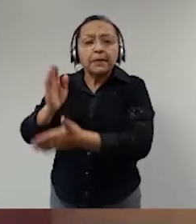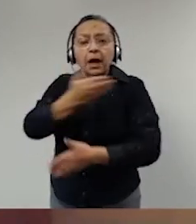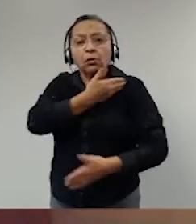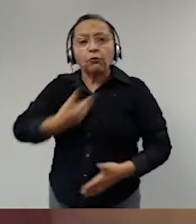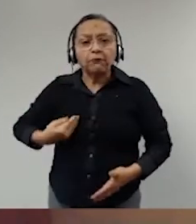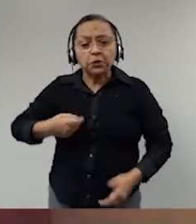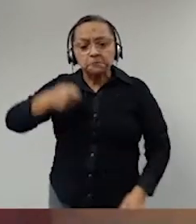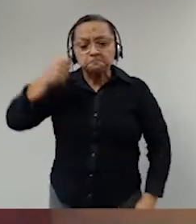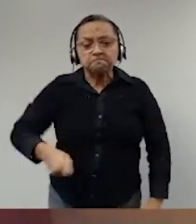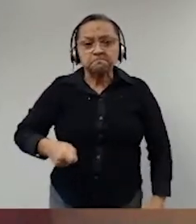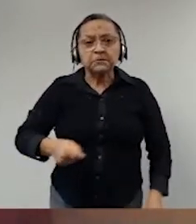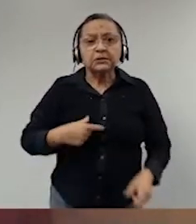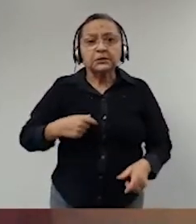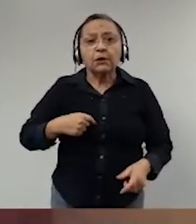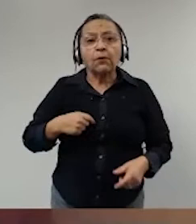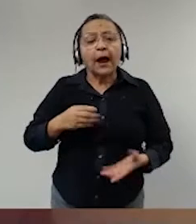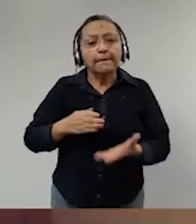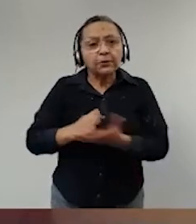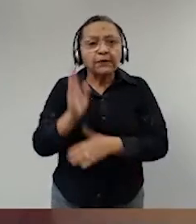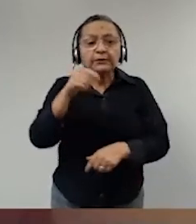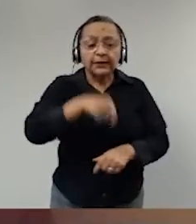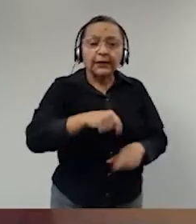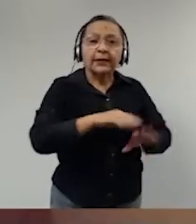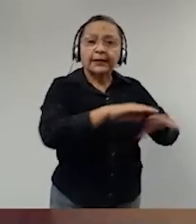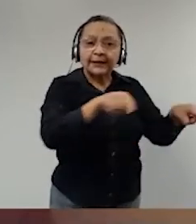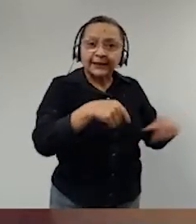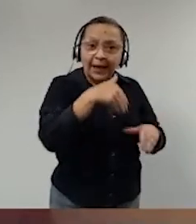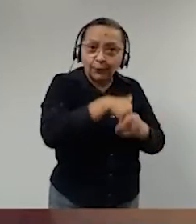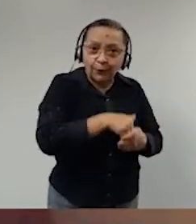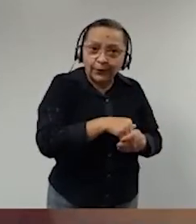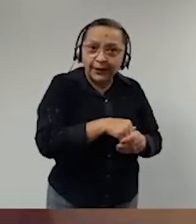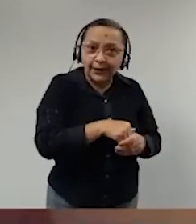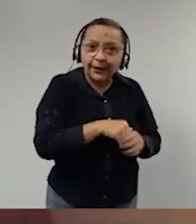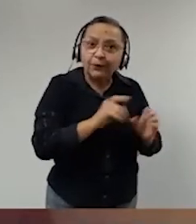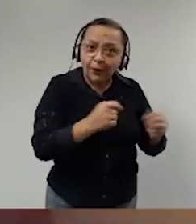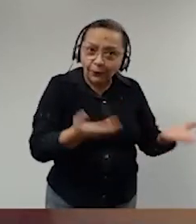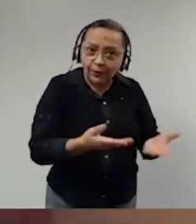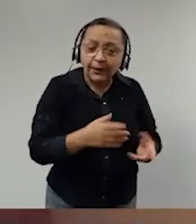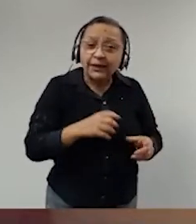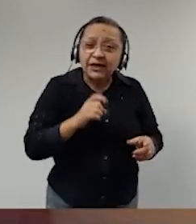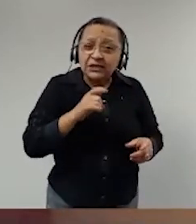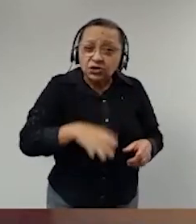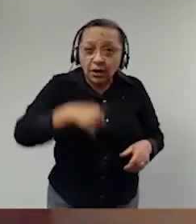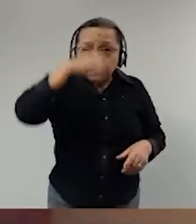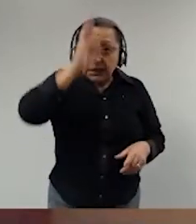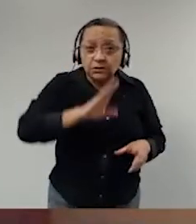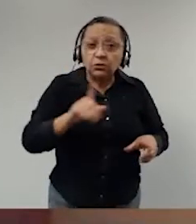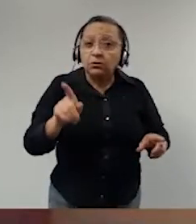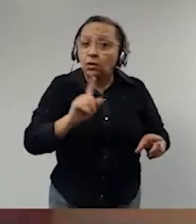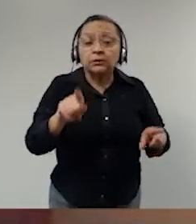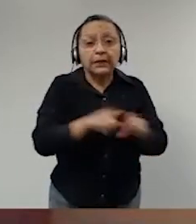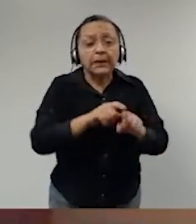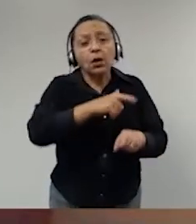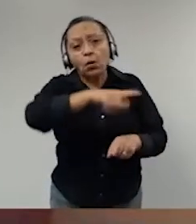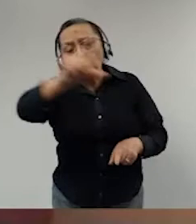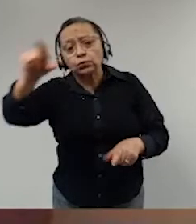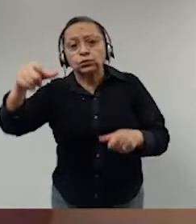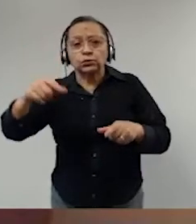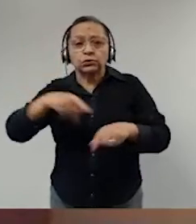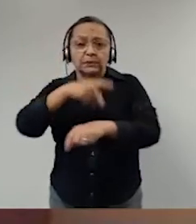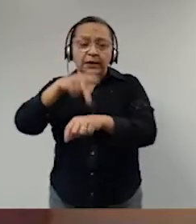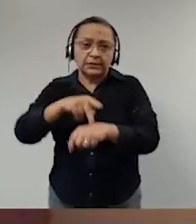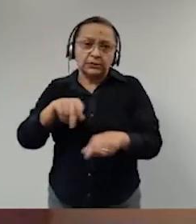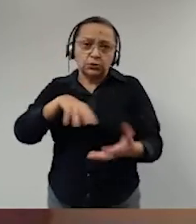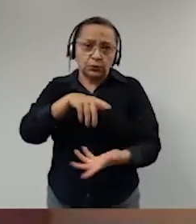que são legitimados pelas urnas, tal como nós estamos vivendo hoje. Não só no Brasil, mas em outros lugares do mundo. Então a democracia tem que ser mais que isso.